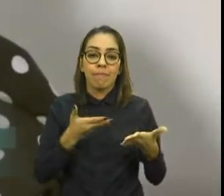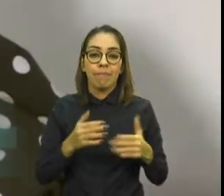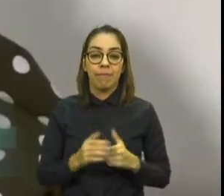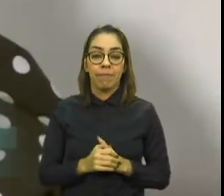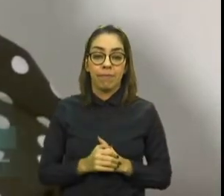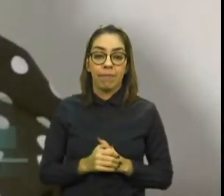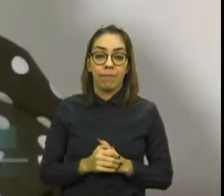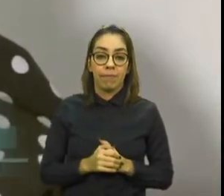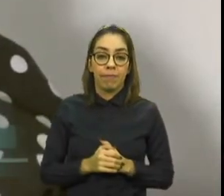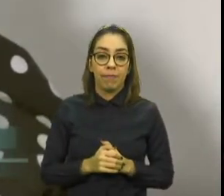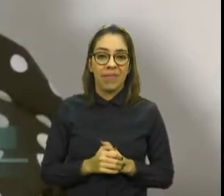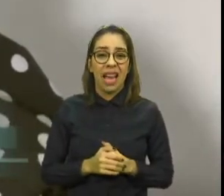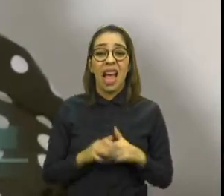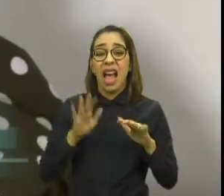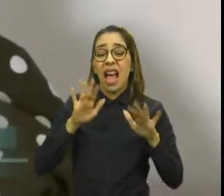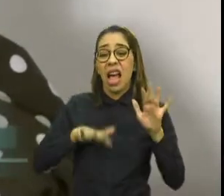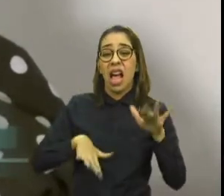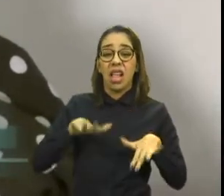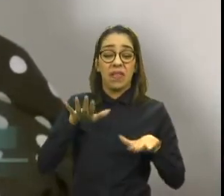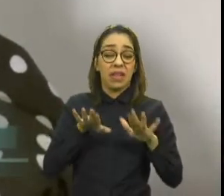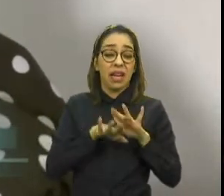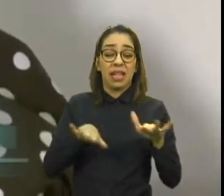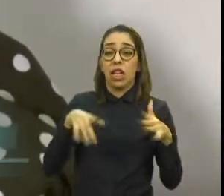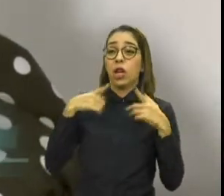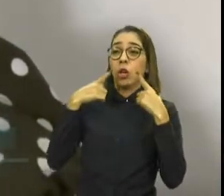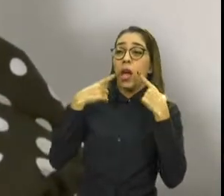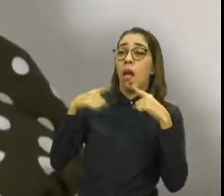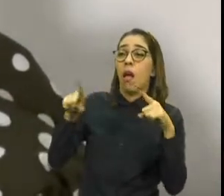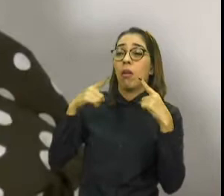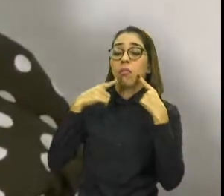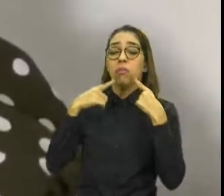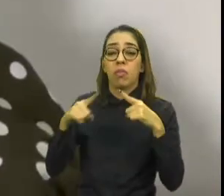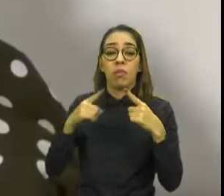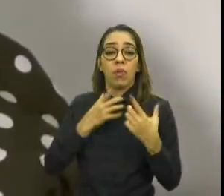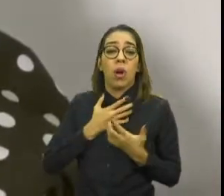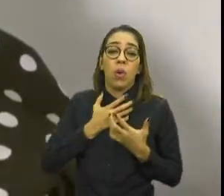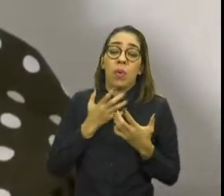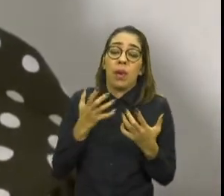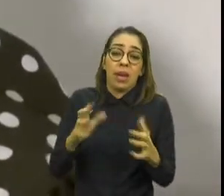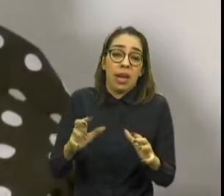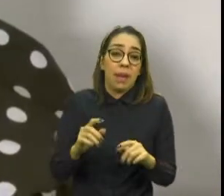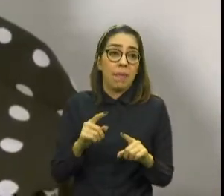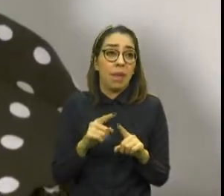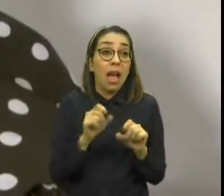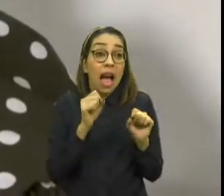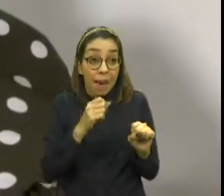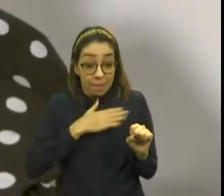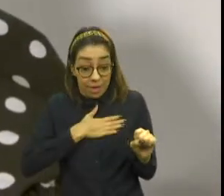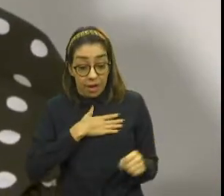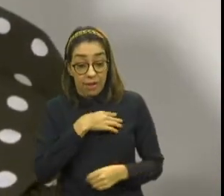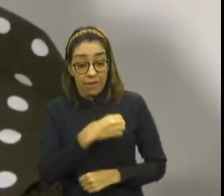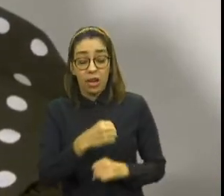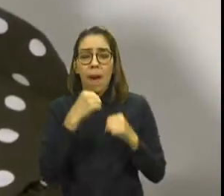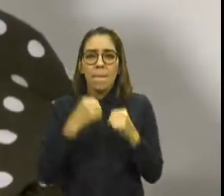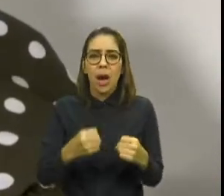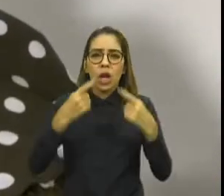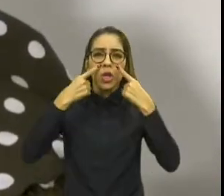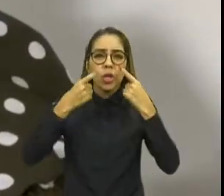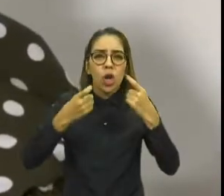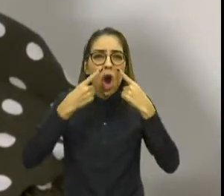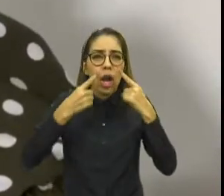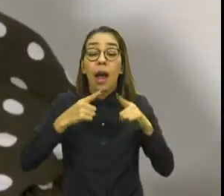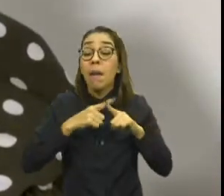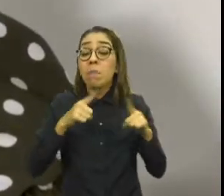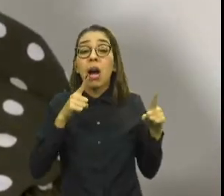relutando para ir na cadeirinha, mas é muito importante. A Mariá pode dar o show que ela der, mas ela está na cadeirinha. É